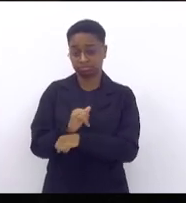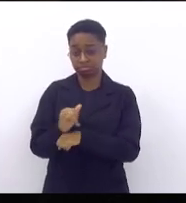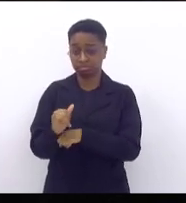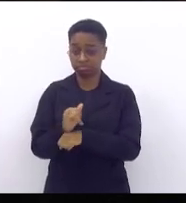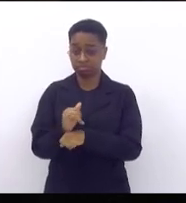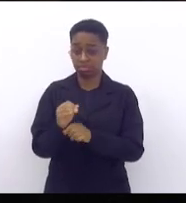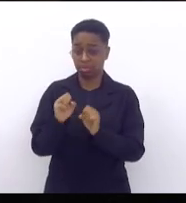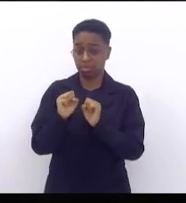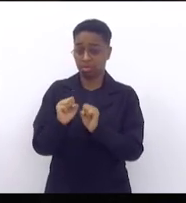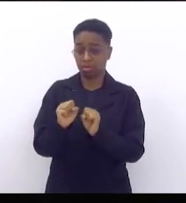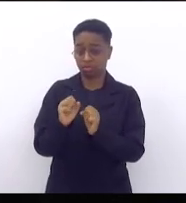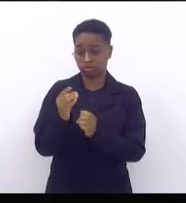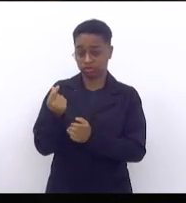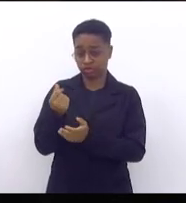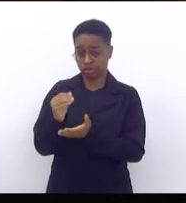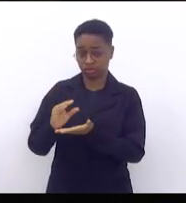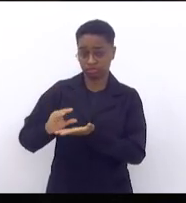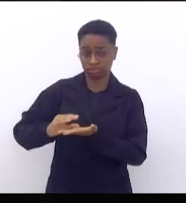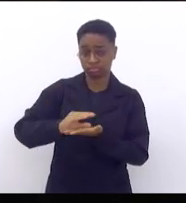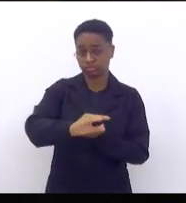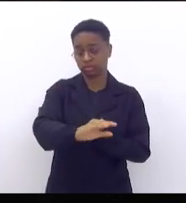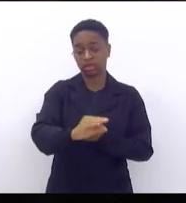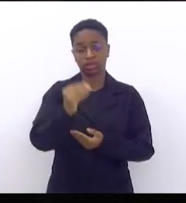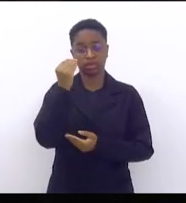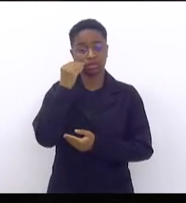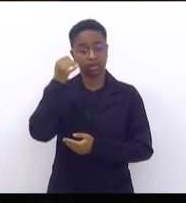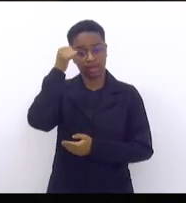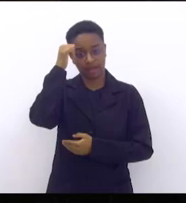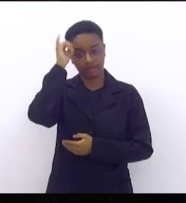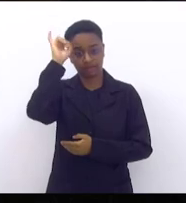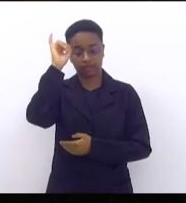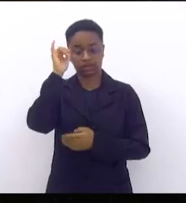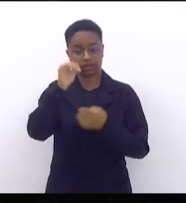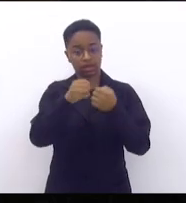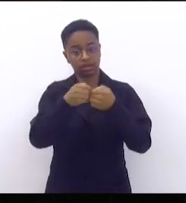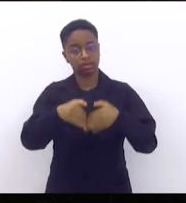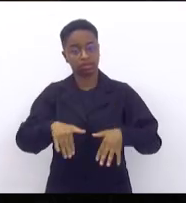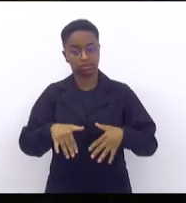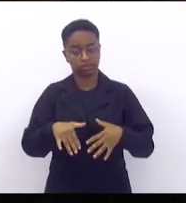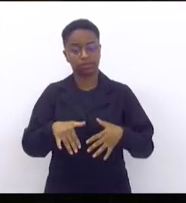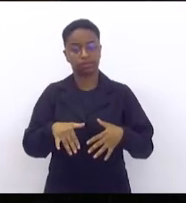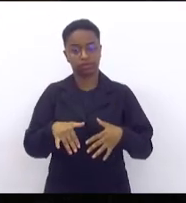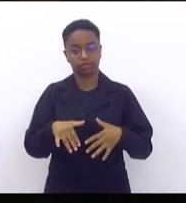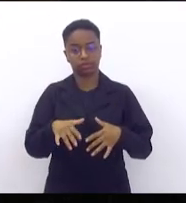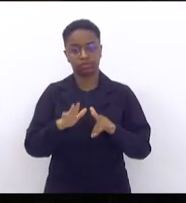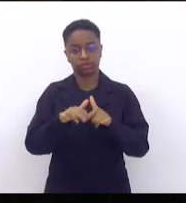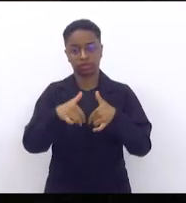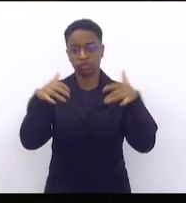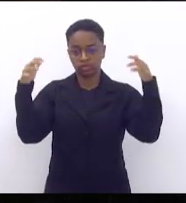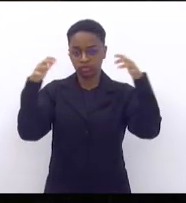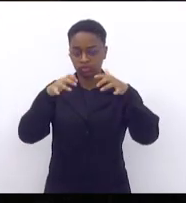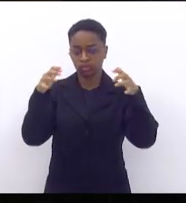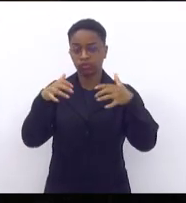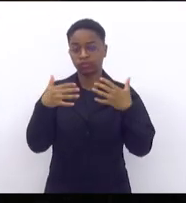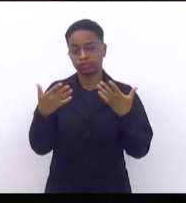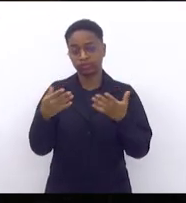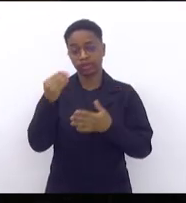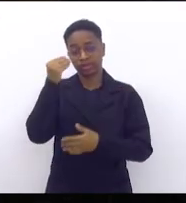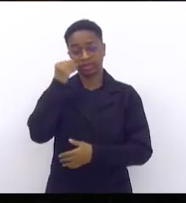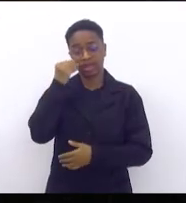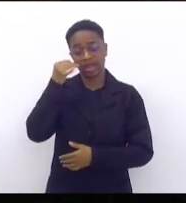ser investidos na prevenção, para que a gente tenha um